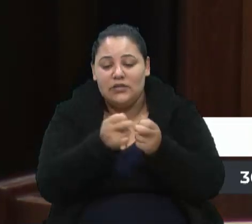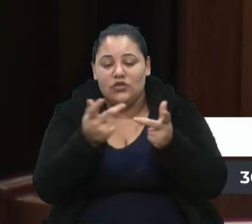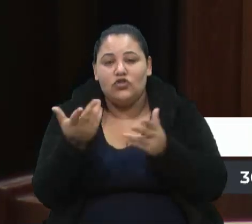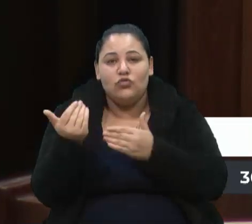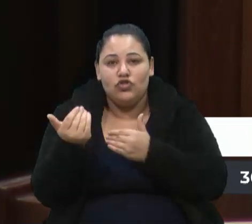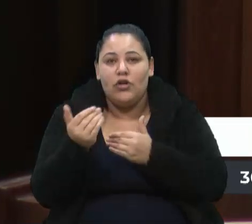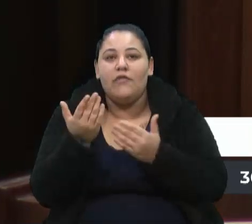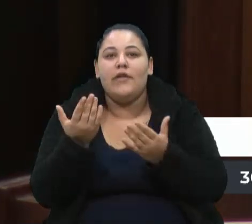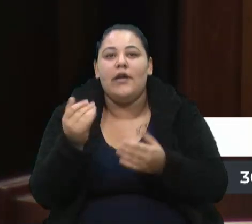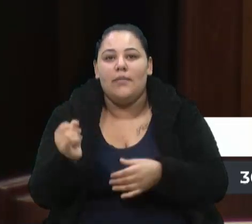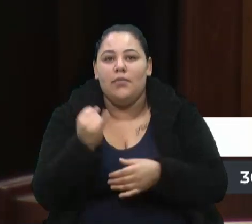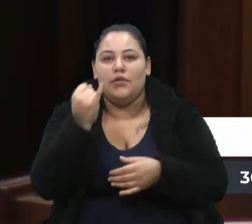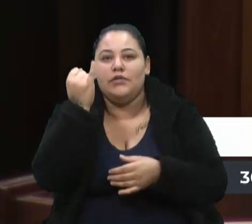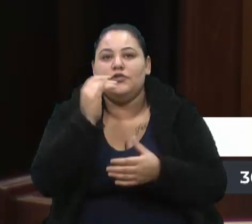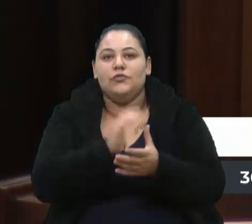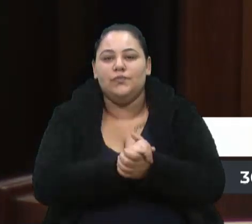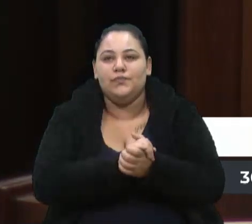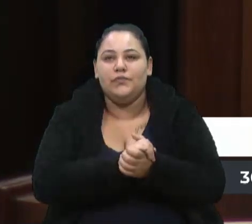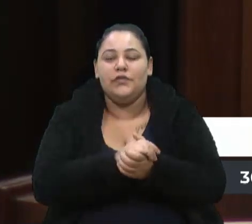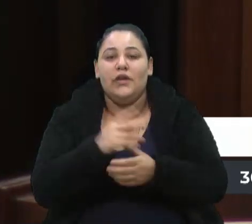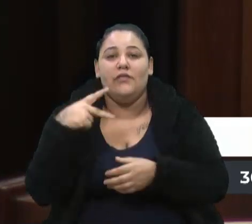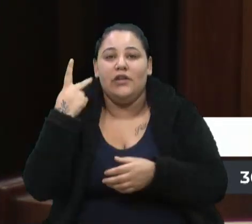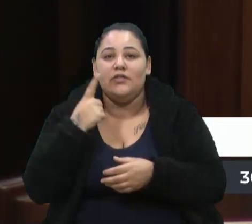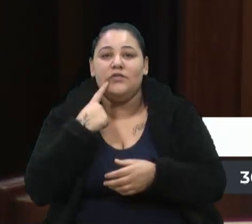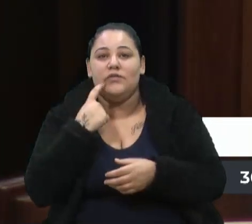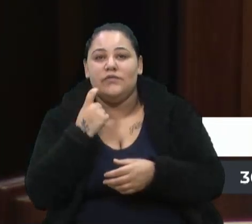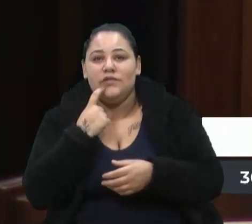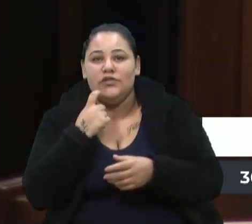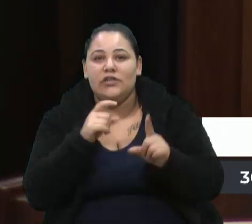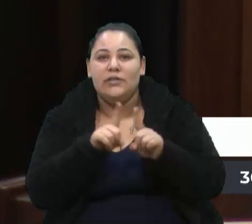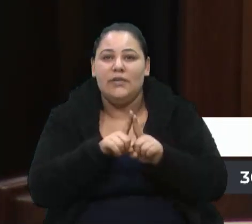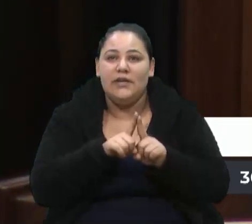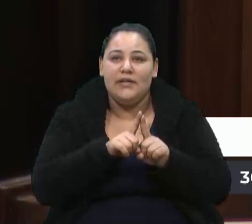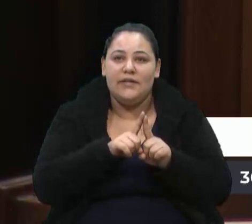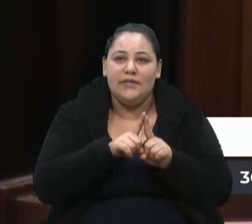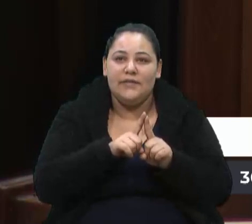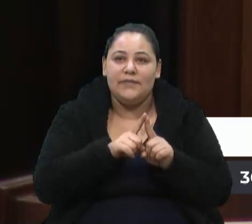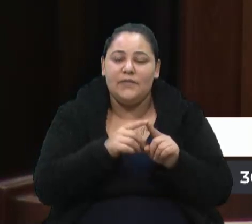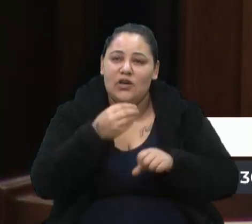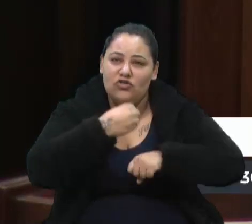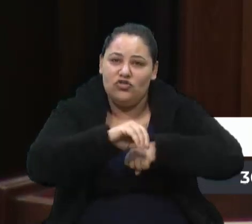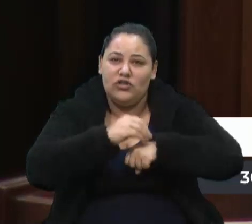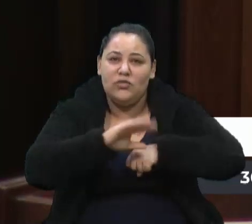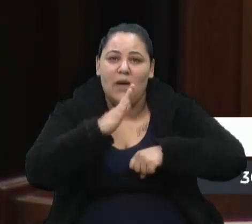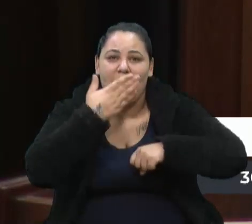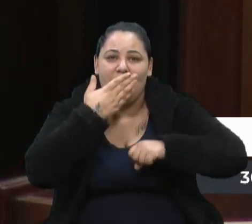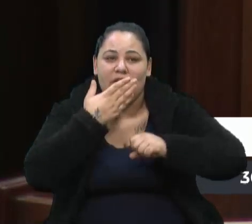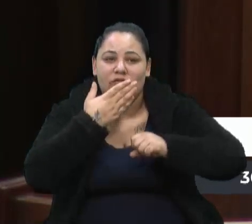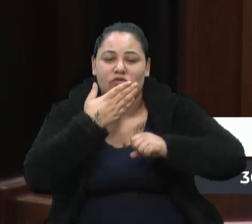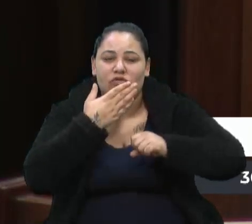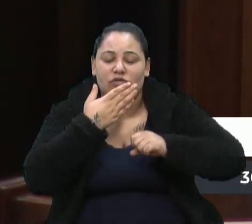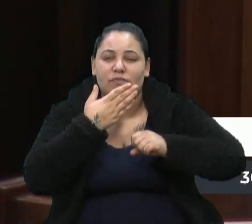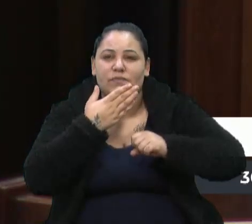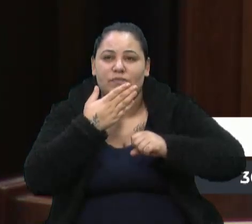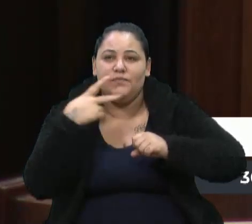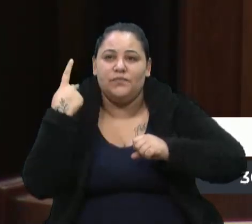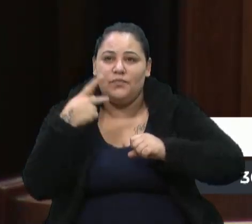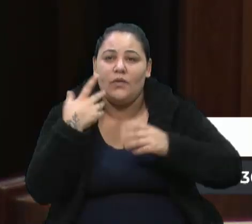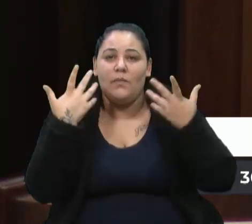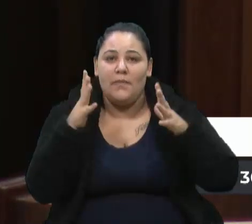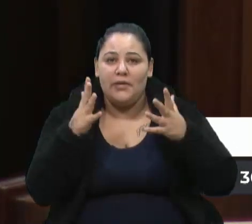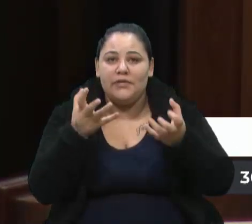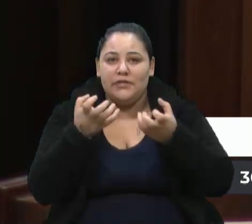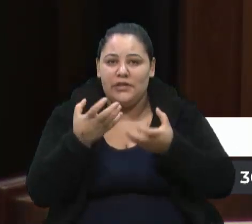a vereadora também sugeriu uma frente parlamentar isso né Então parabéns eu gostaria de